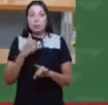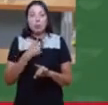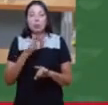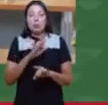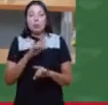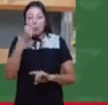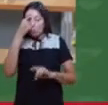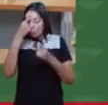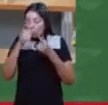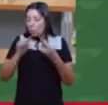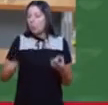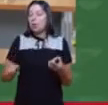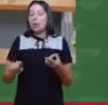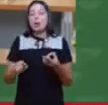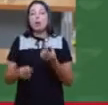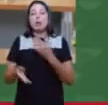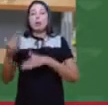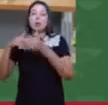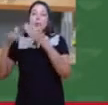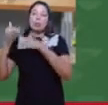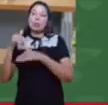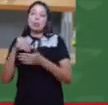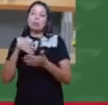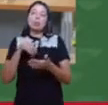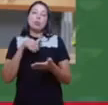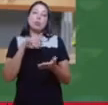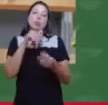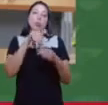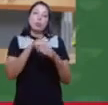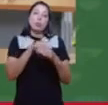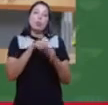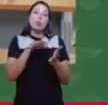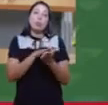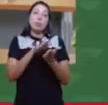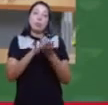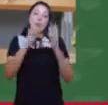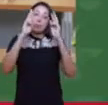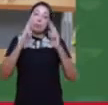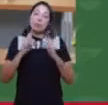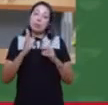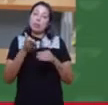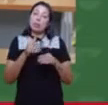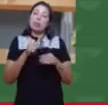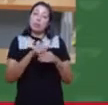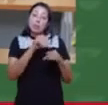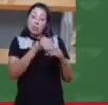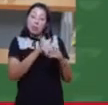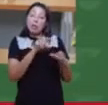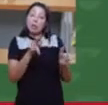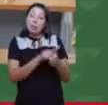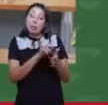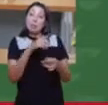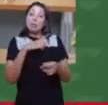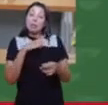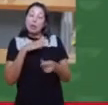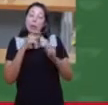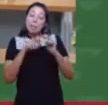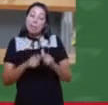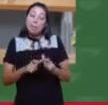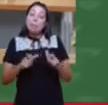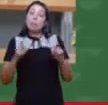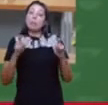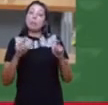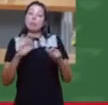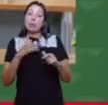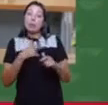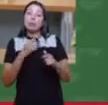não concordarmos com esse retrocesso do voto impresso e respeitarmos o que a urna eletrônica, né, tem aprimorado e o que